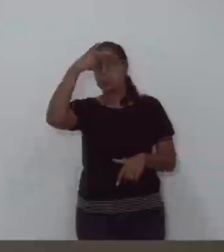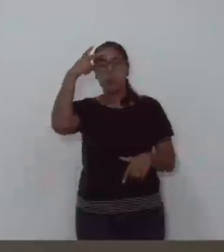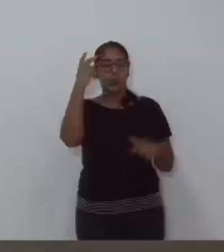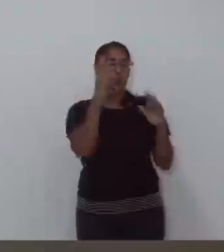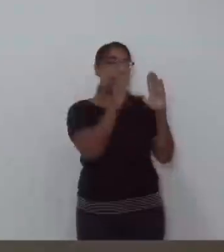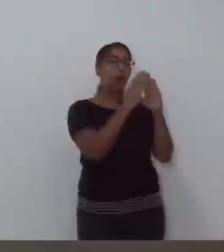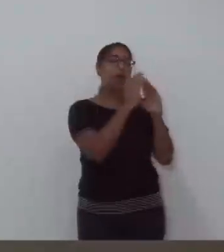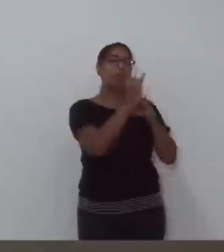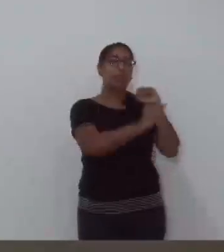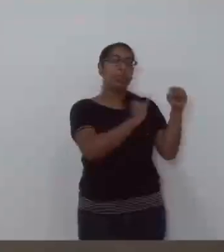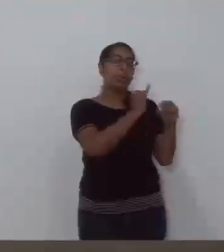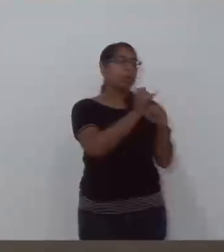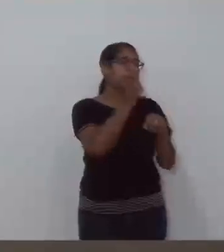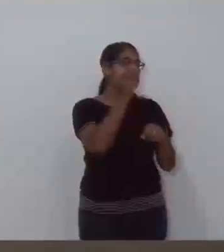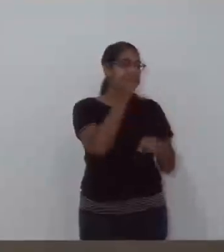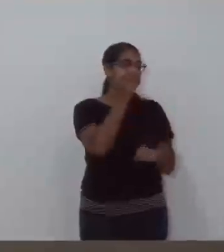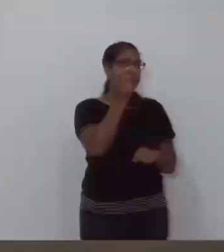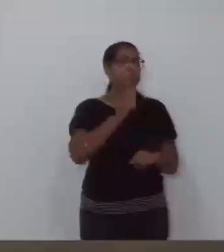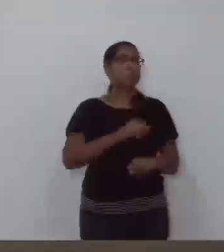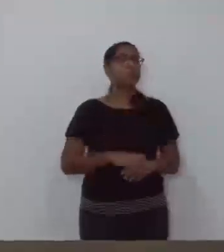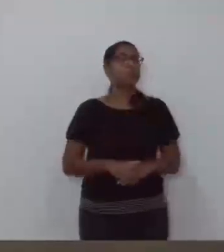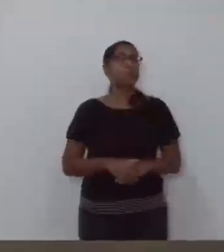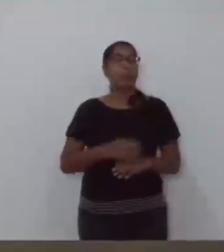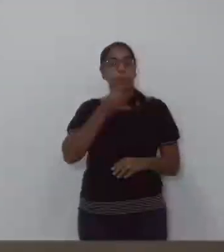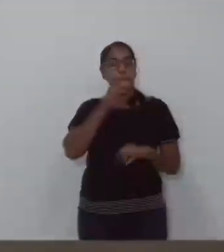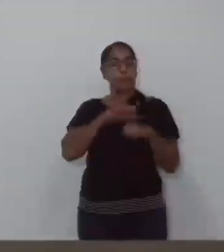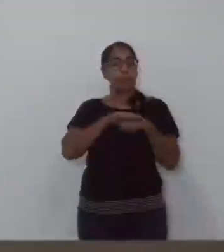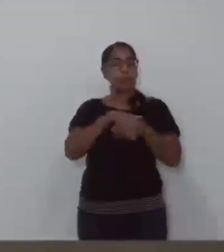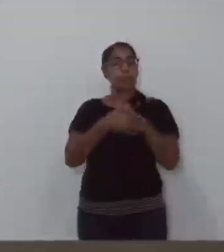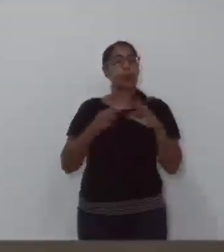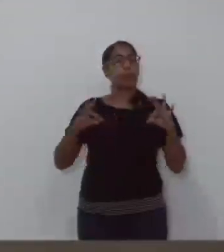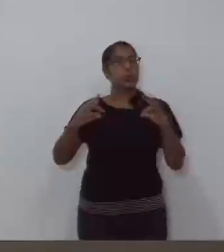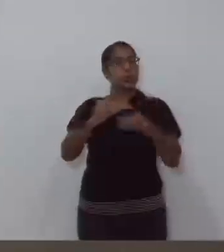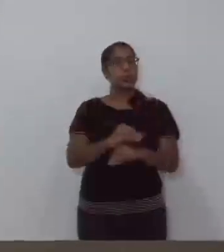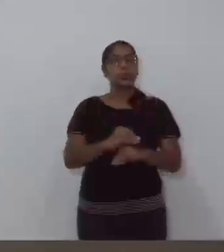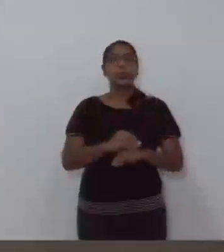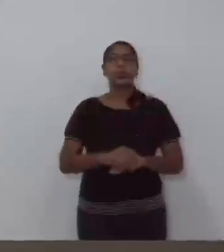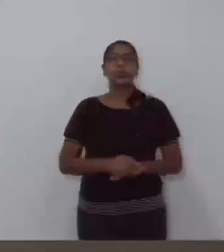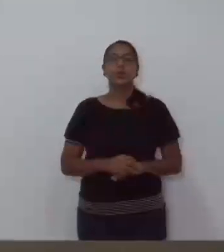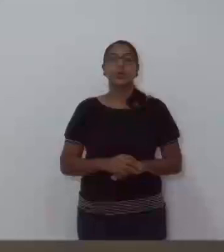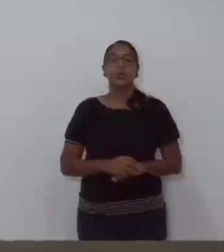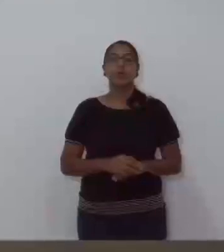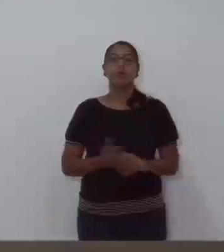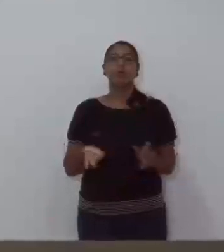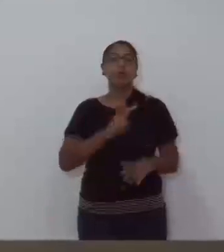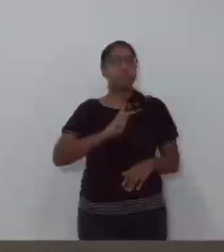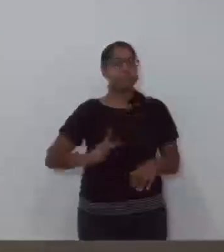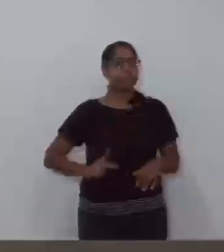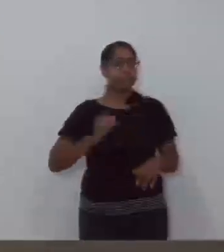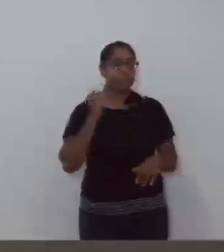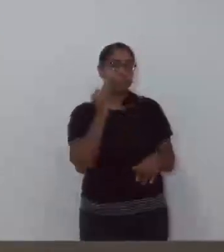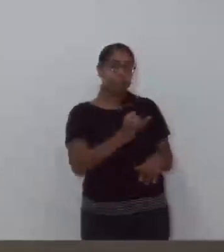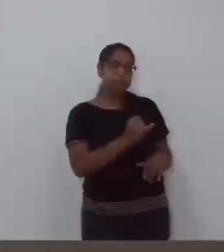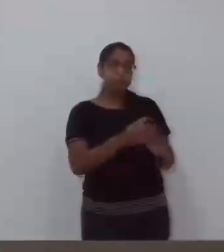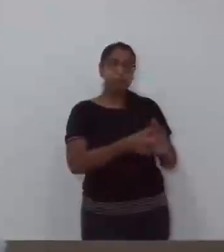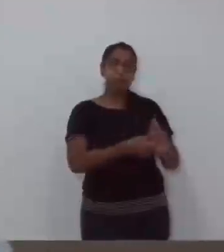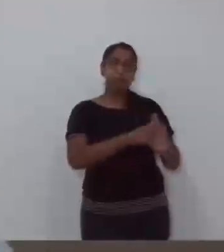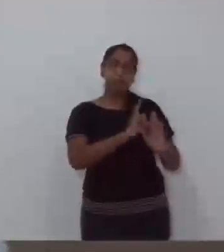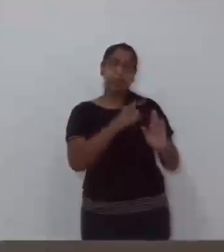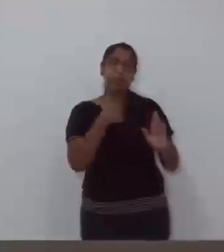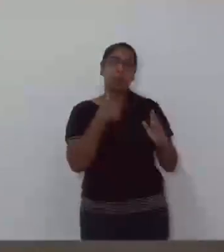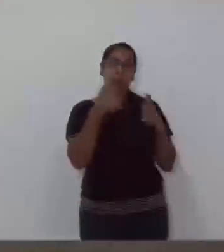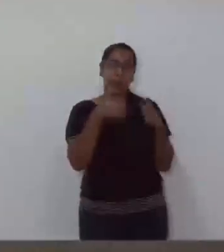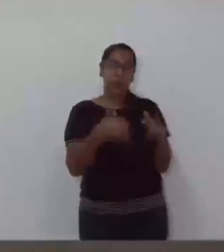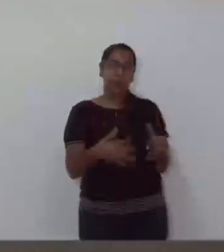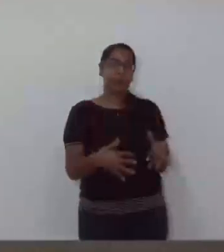assistem também pela internet, todos uma ótima noite. Senhor presidente, eu gostaria de, já de antemão aqui